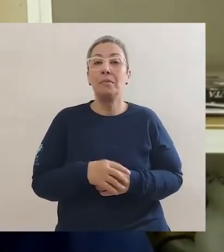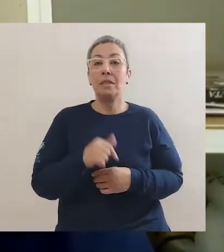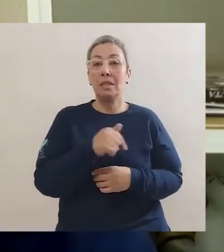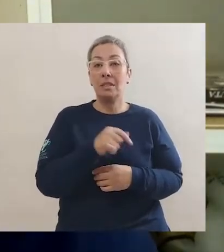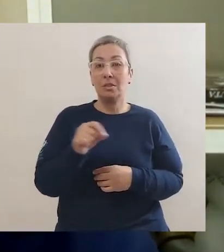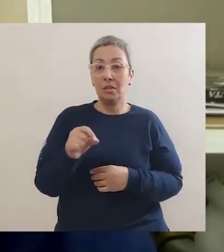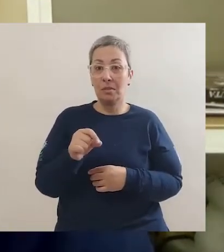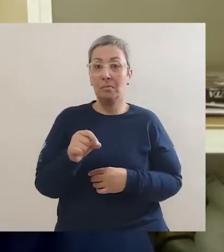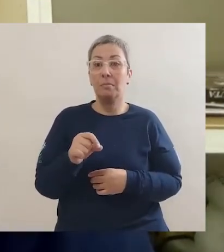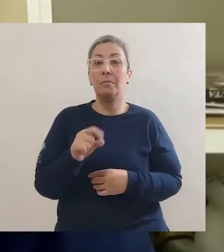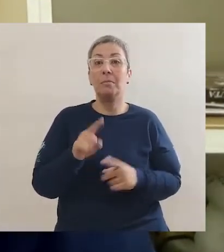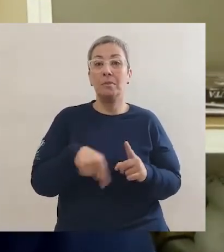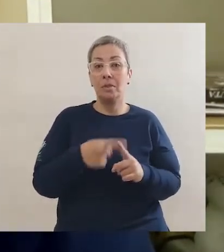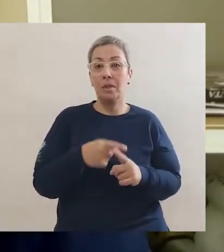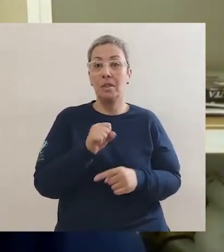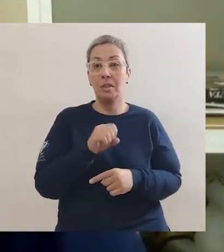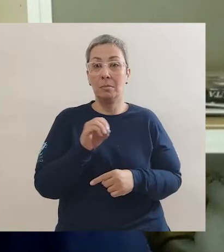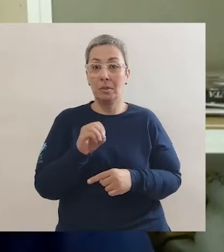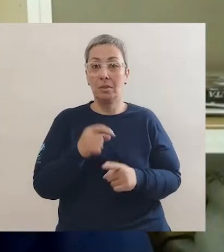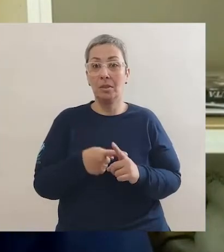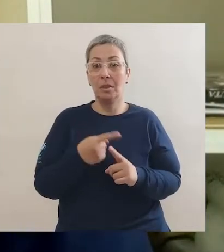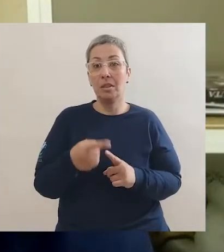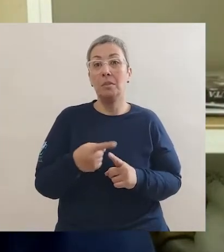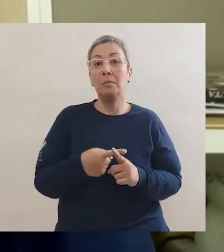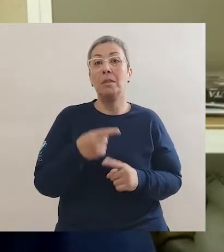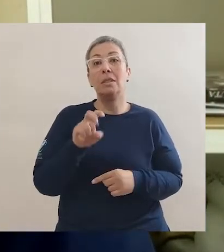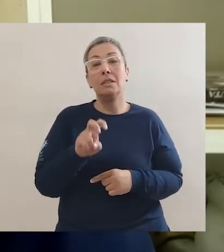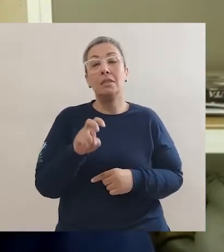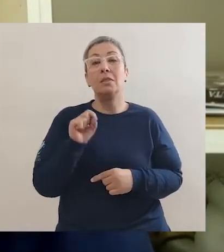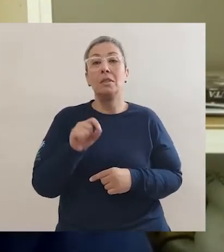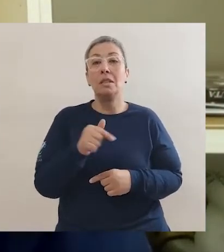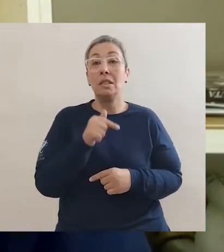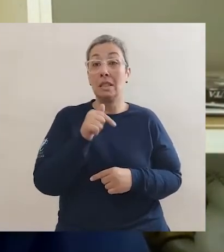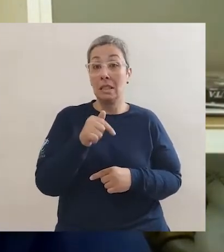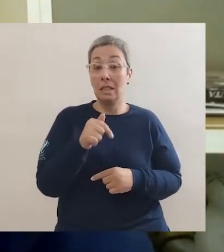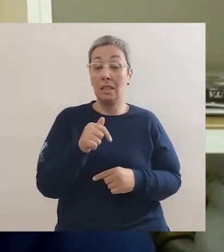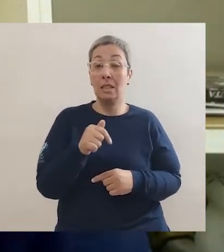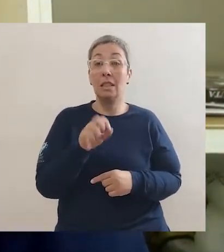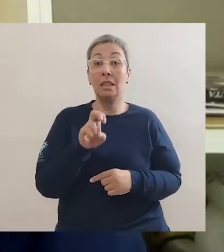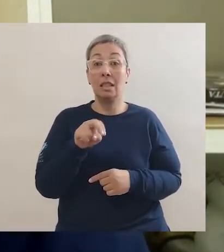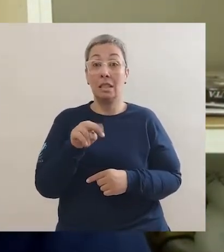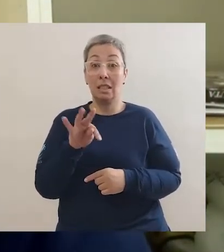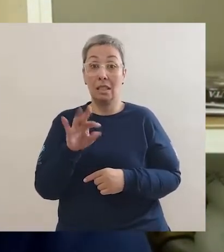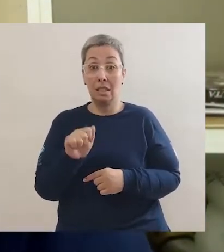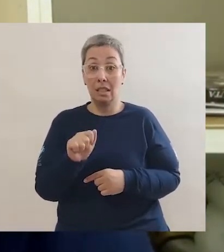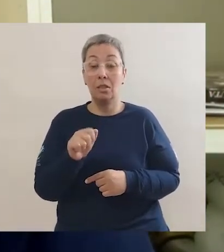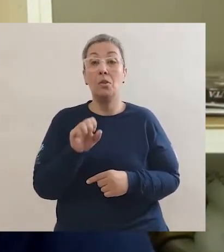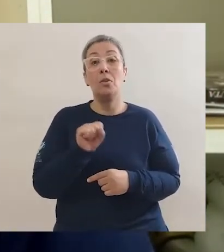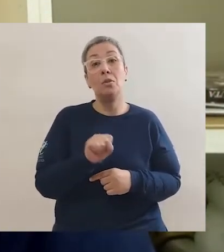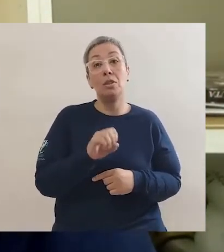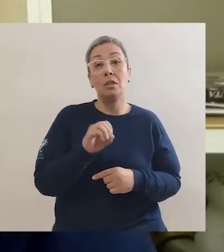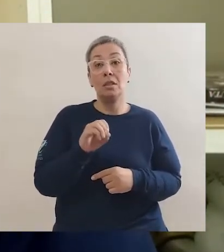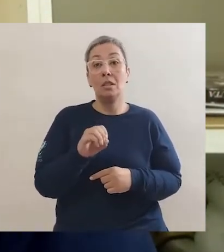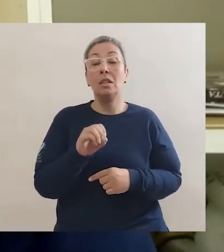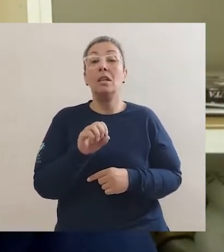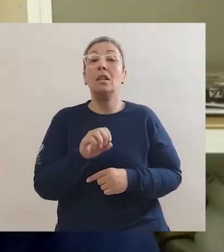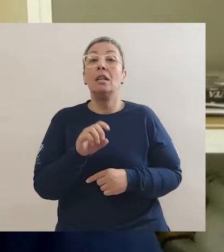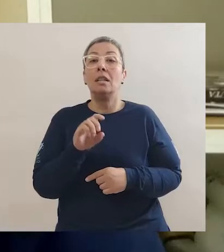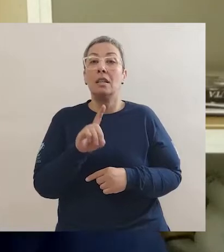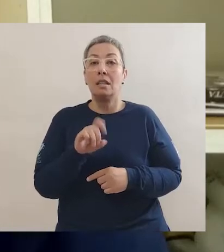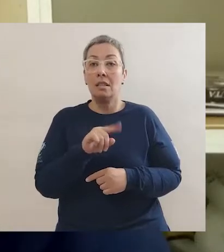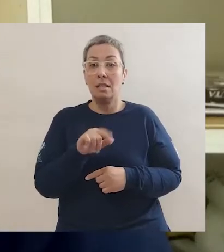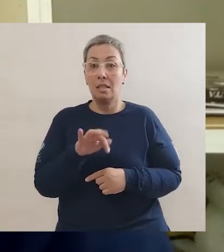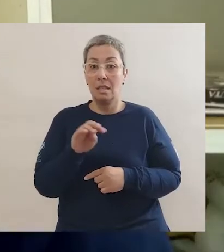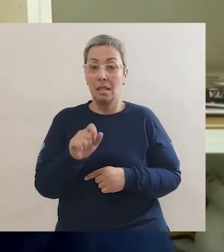primeiro? E qual seria essa diferença? Vamos resolver juntos? Para resolvermos, essa situação,